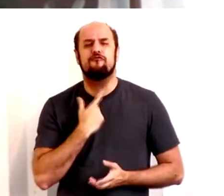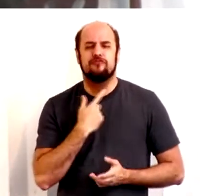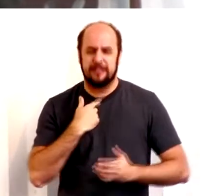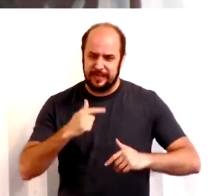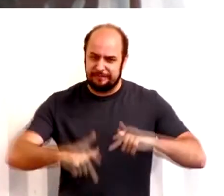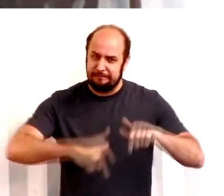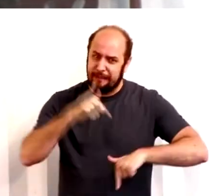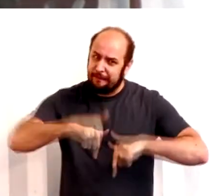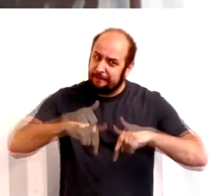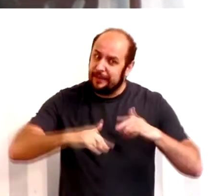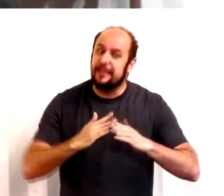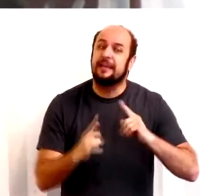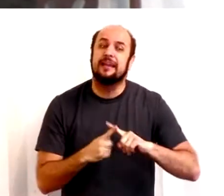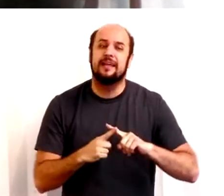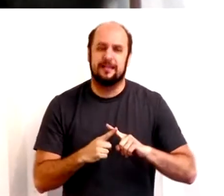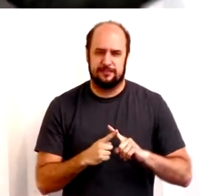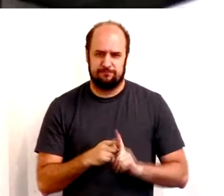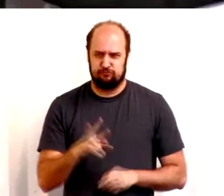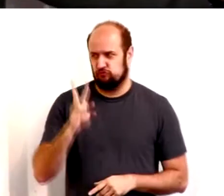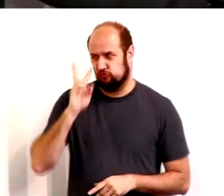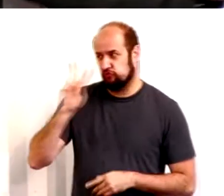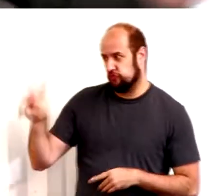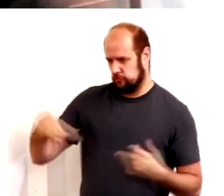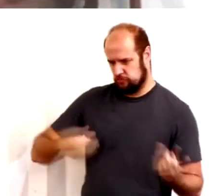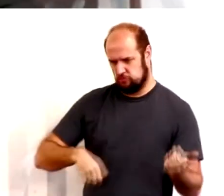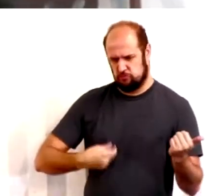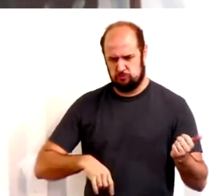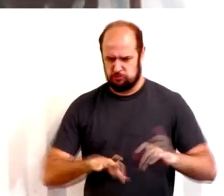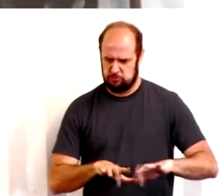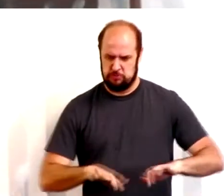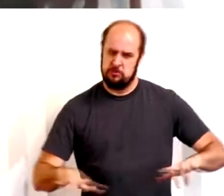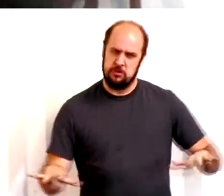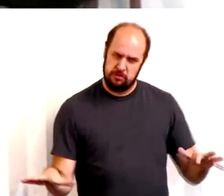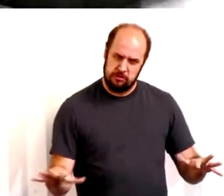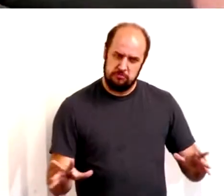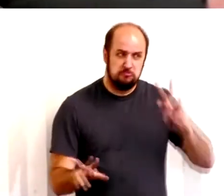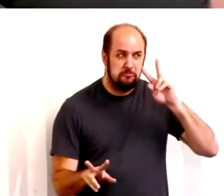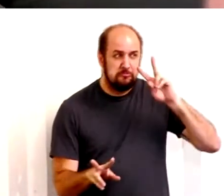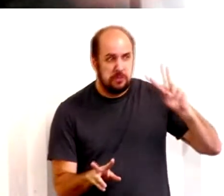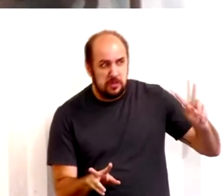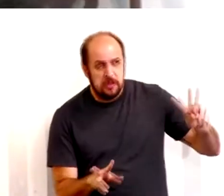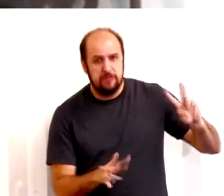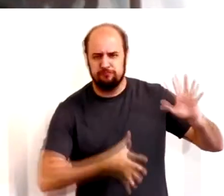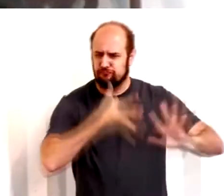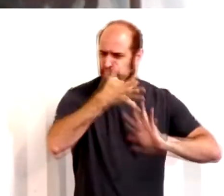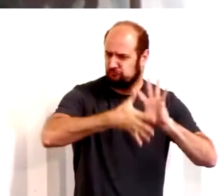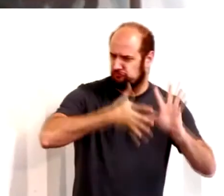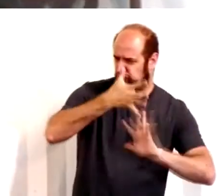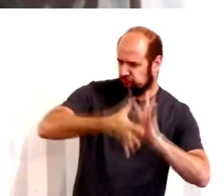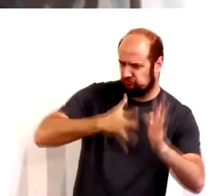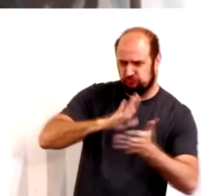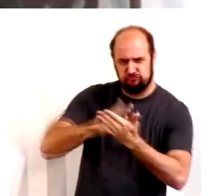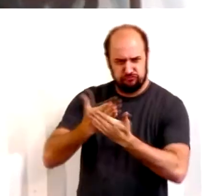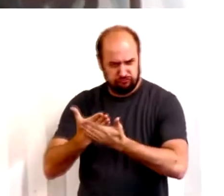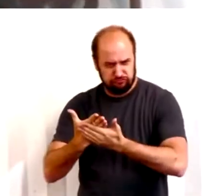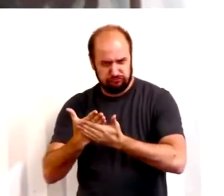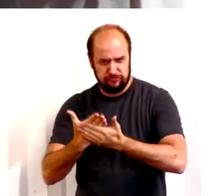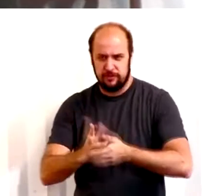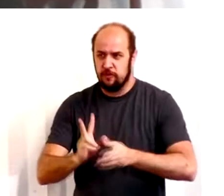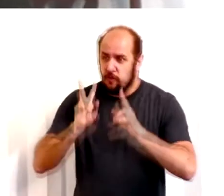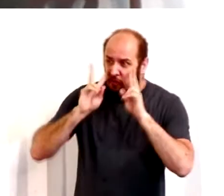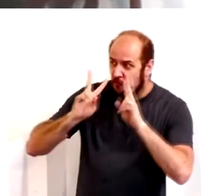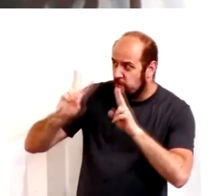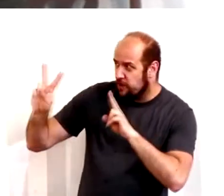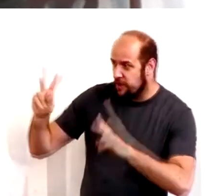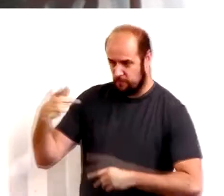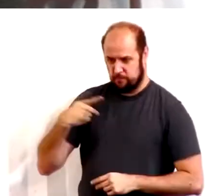na igreja? Você vê gente tocando, vê o pessoal das libras, você